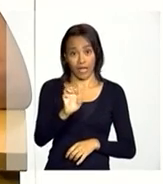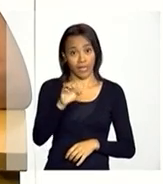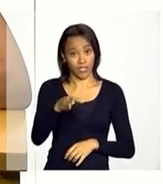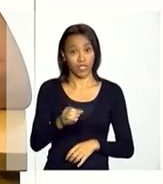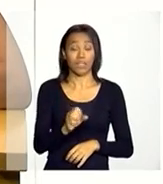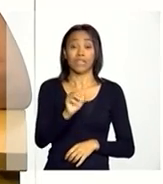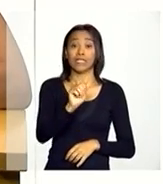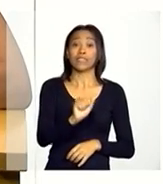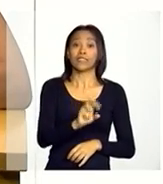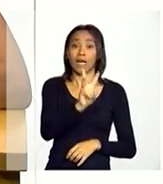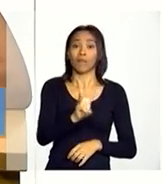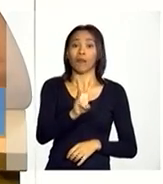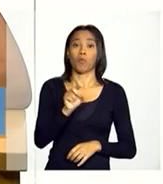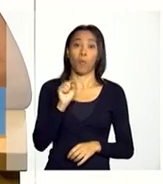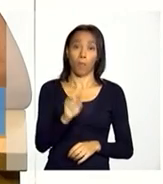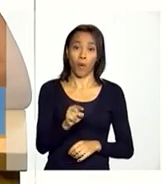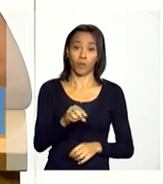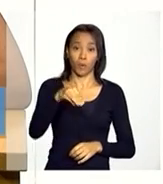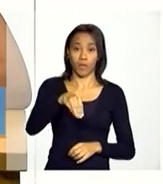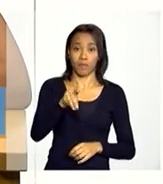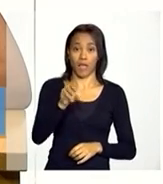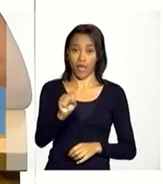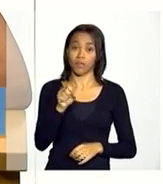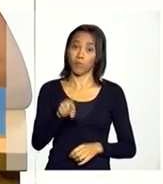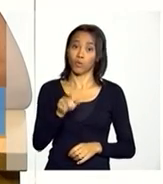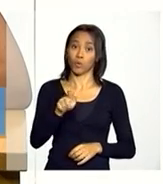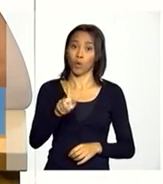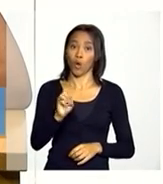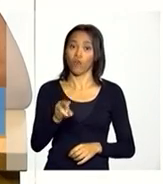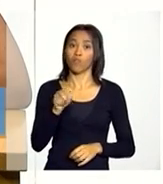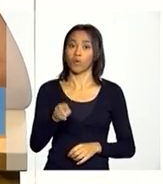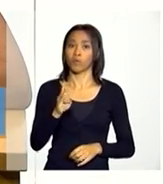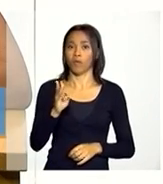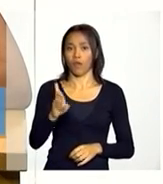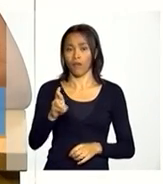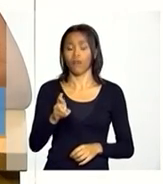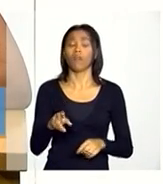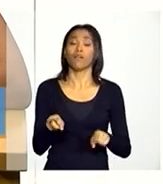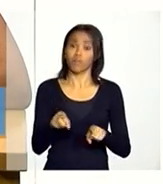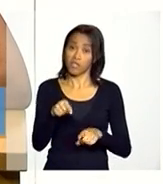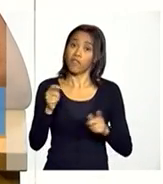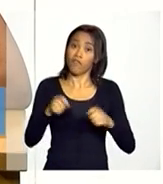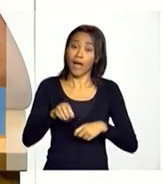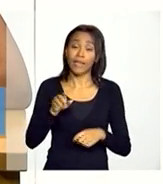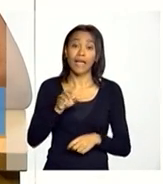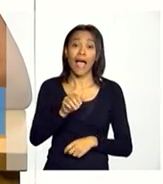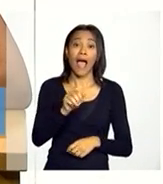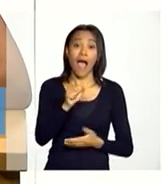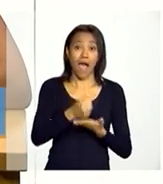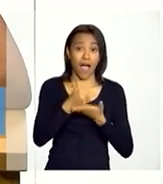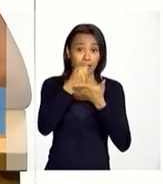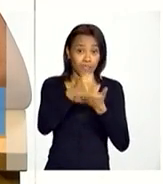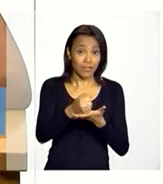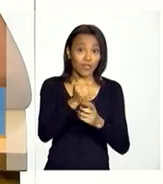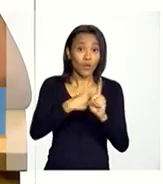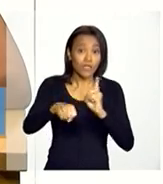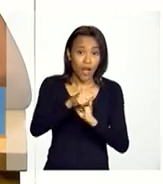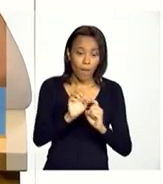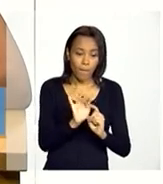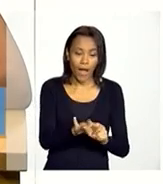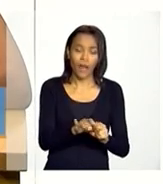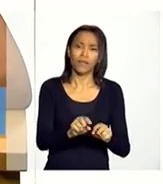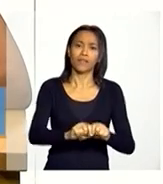é www.mds.gov PBR você vai na opção Assistência Social depois